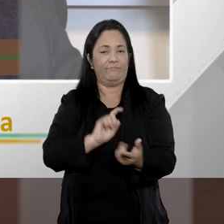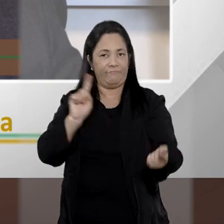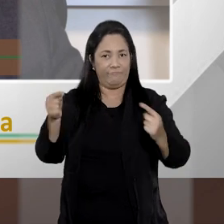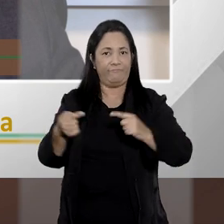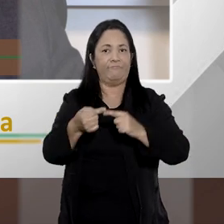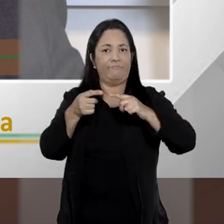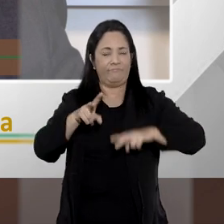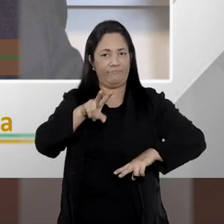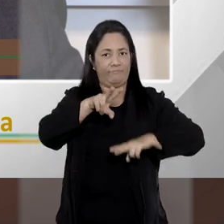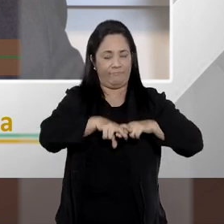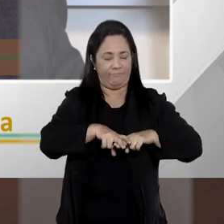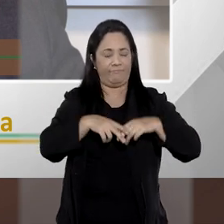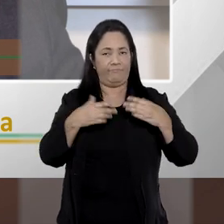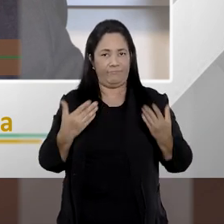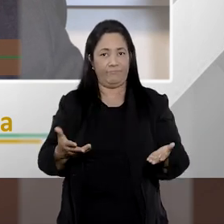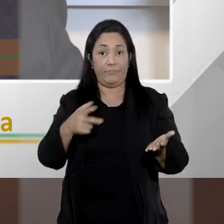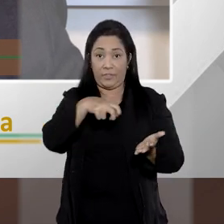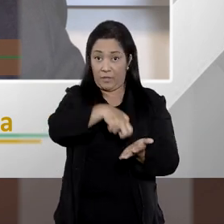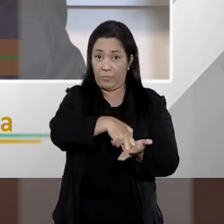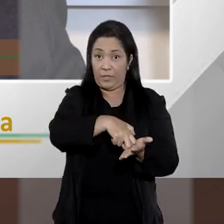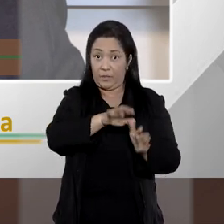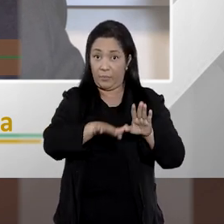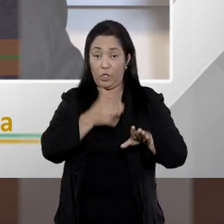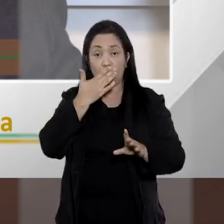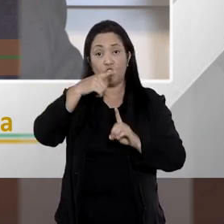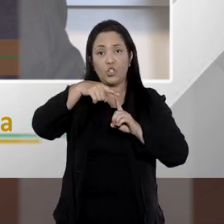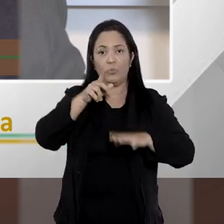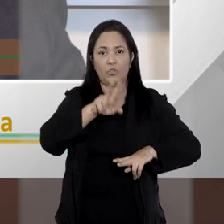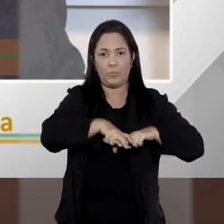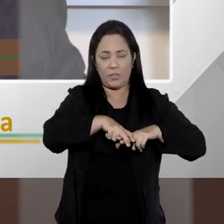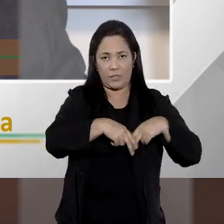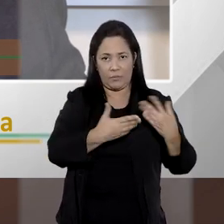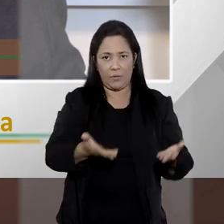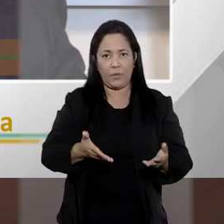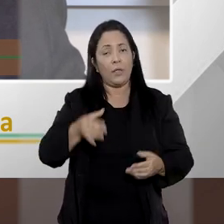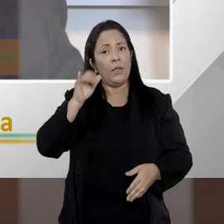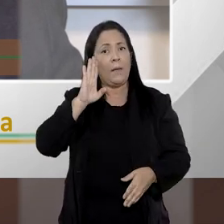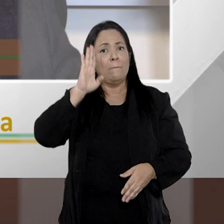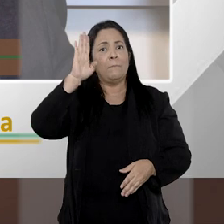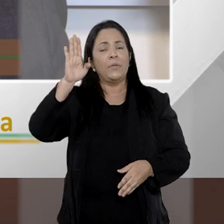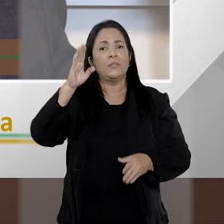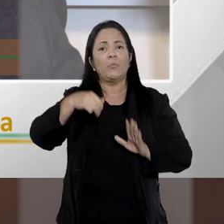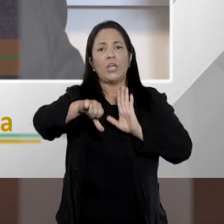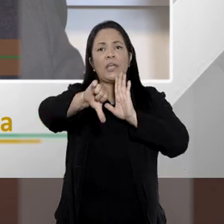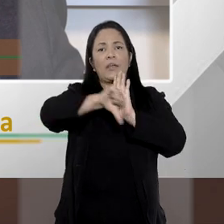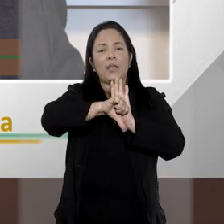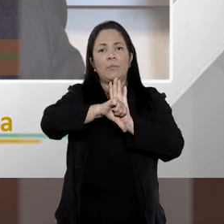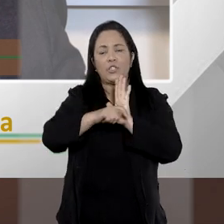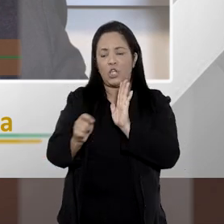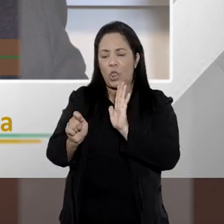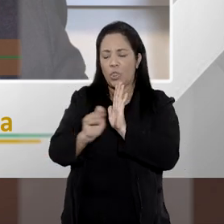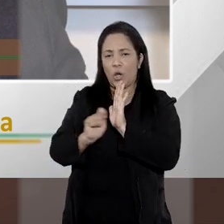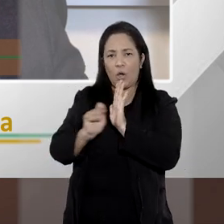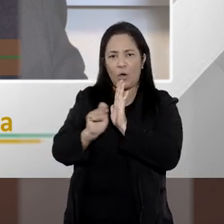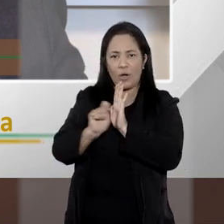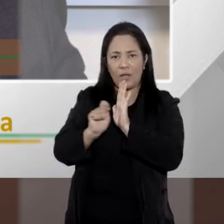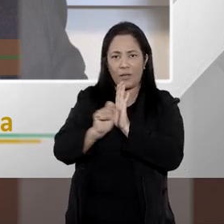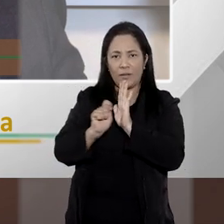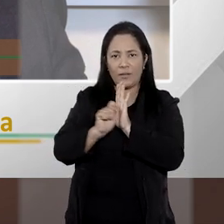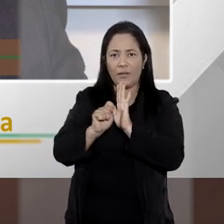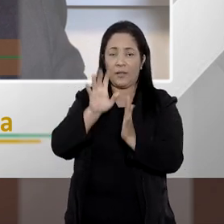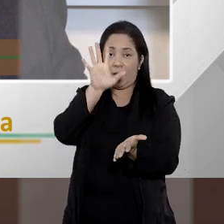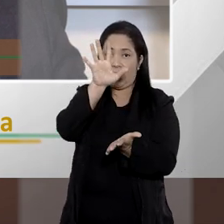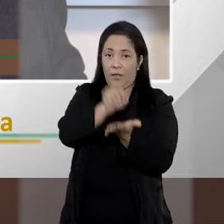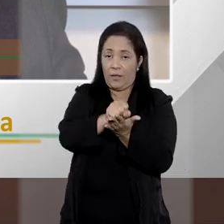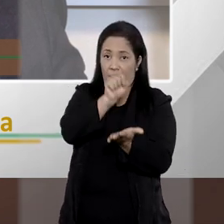condenado a título de multa penal. E nós sabemos que, principalmente nos crimes que envolvem a lei de drogas, as multas elas